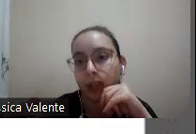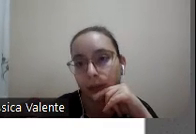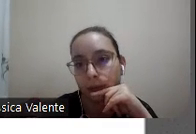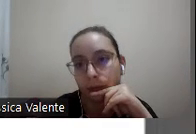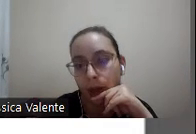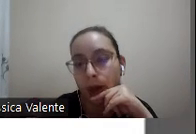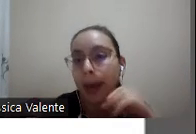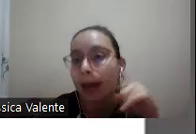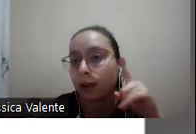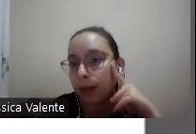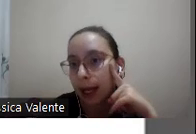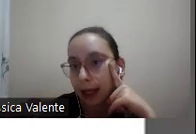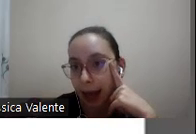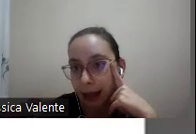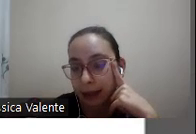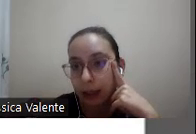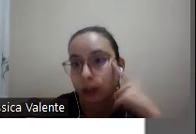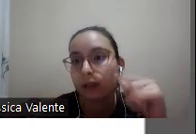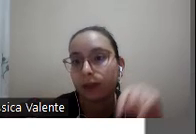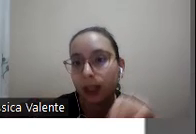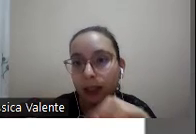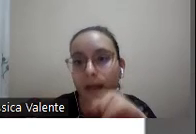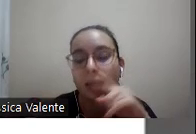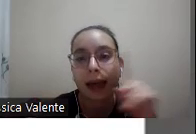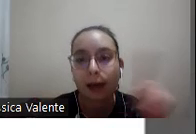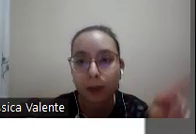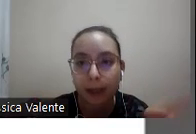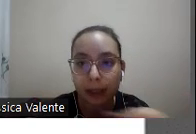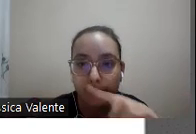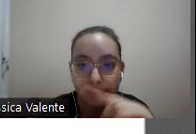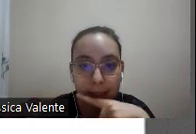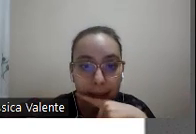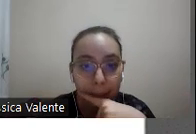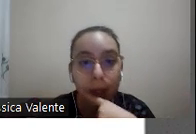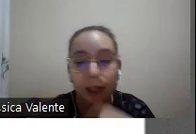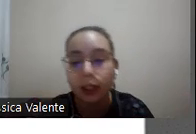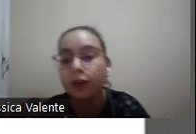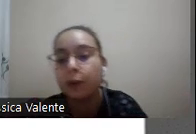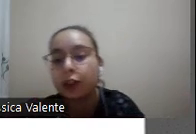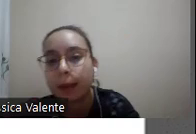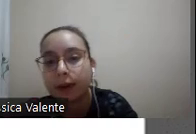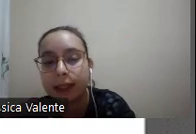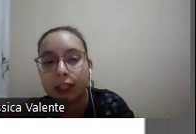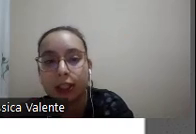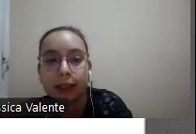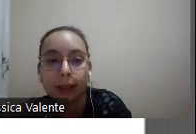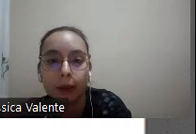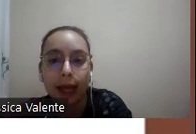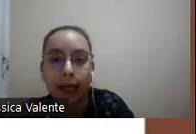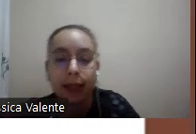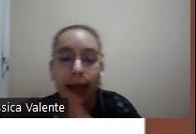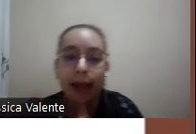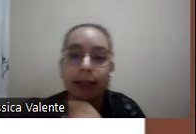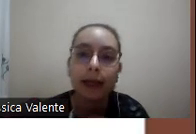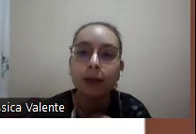já vi. Perto da minha casa, eu já via carros passando com esse símbolo. E eu vou mostrar para vocês que símbolo